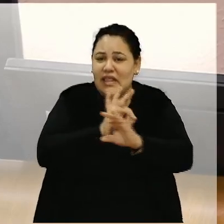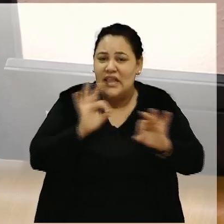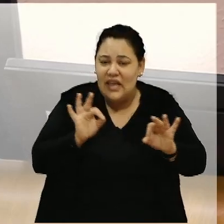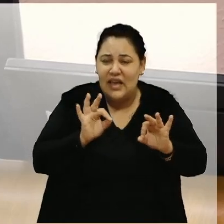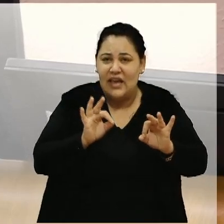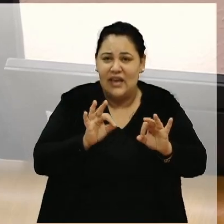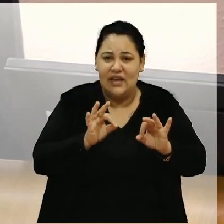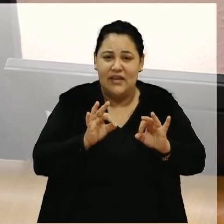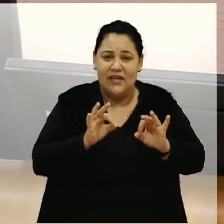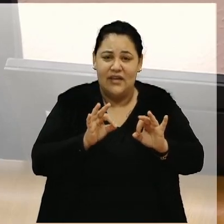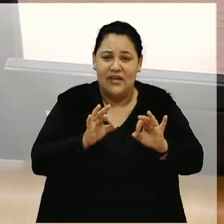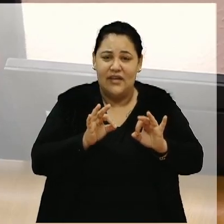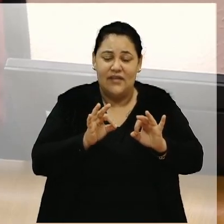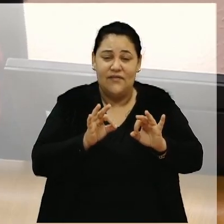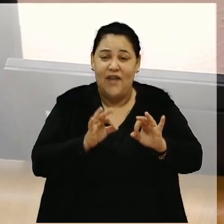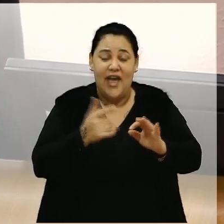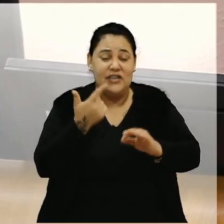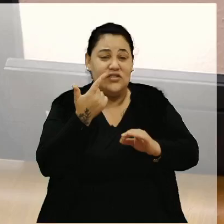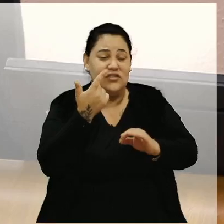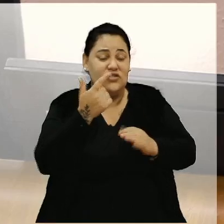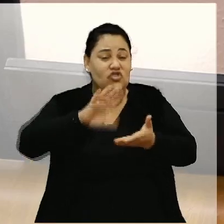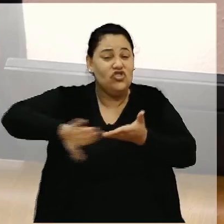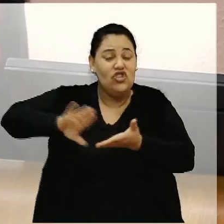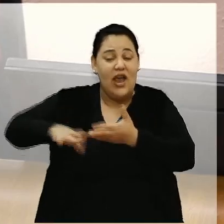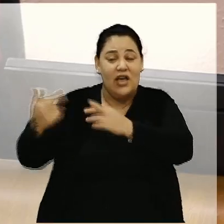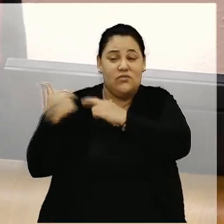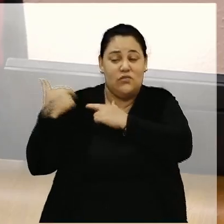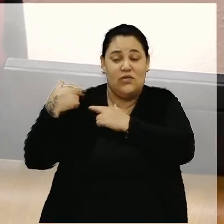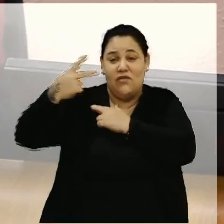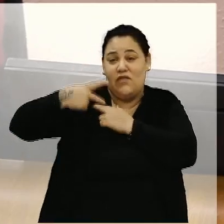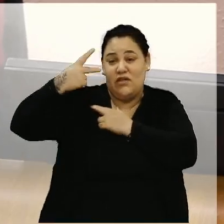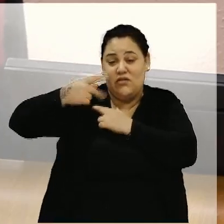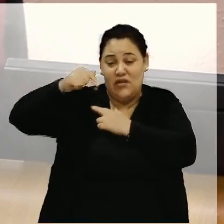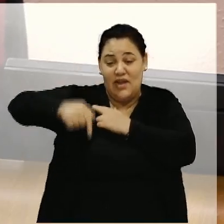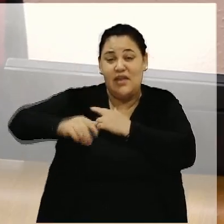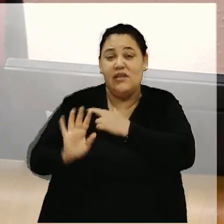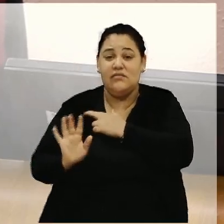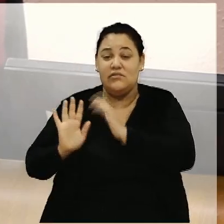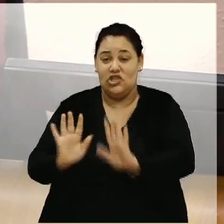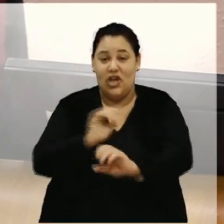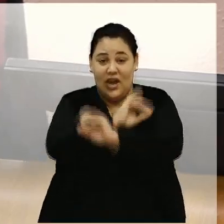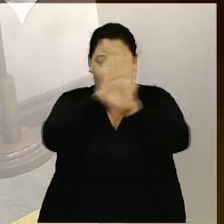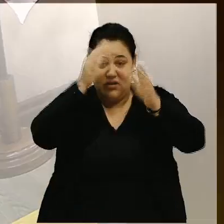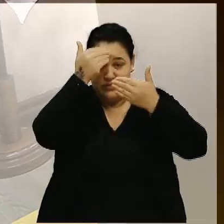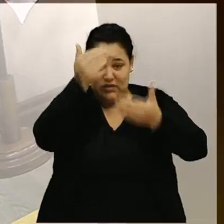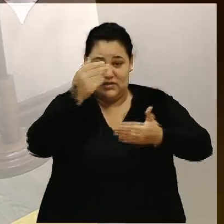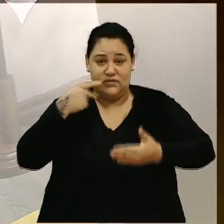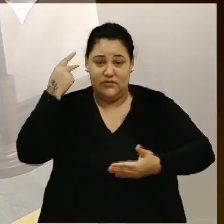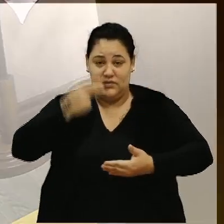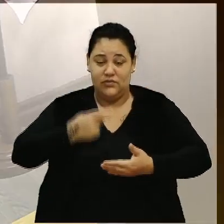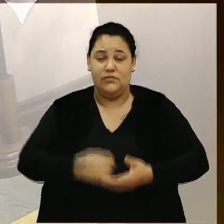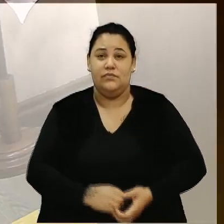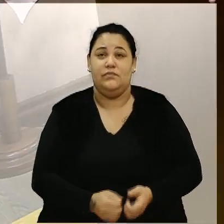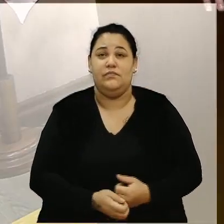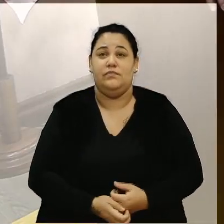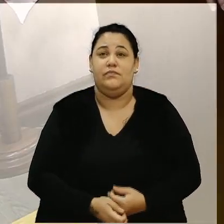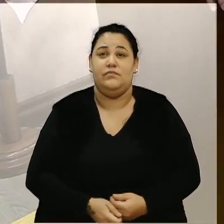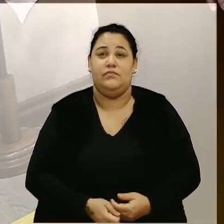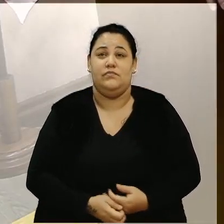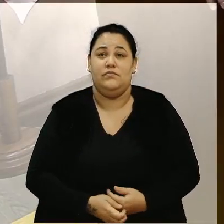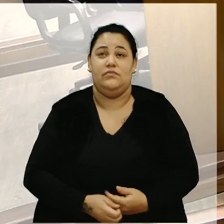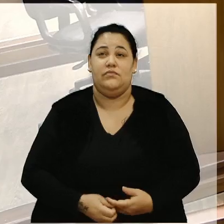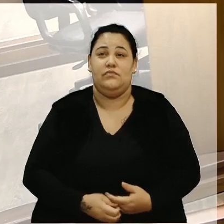as prerrogativas dos vereadores desta casa. Isso é já que fique claro. Obrigado, vereador. Obrigado. Só para a vereadora